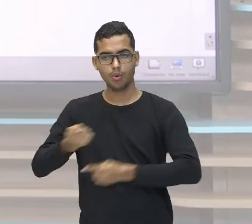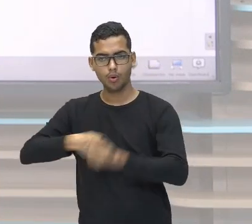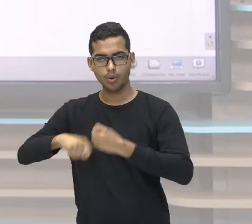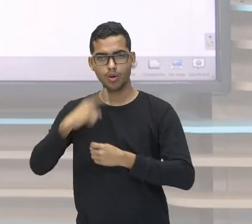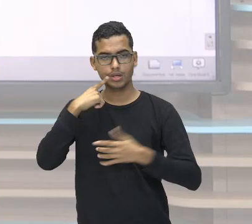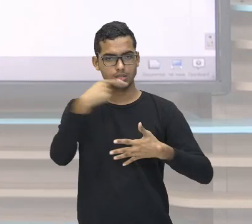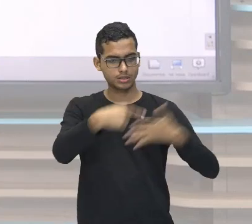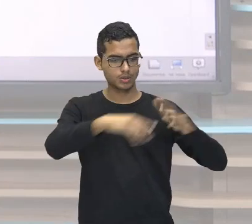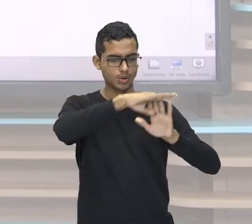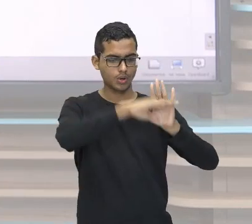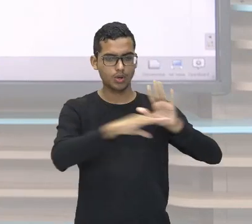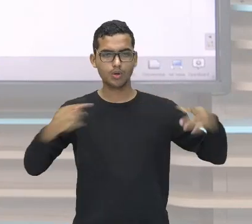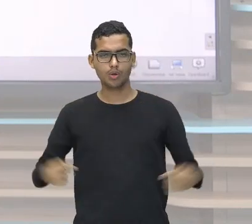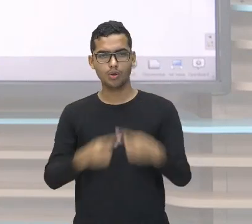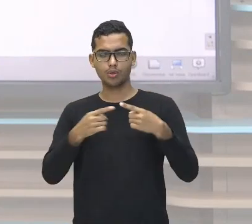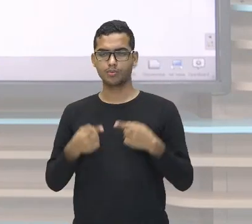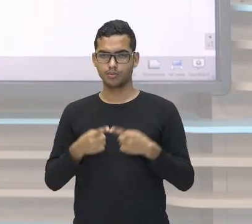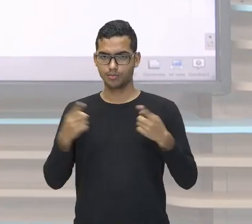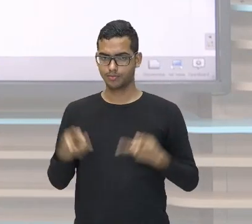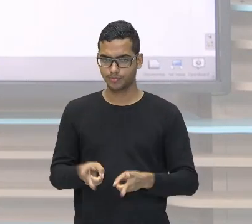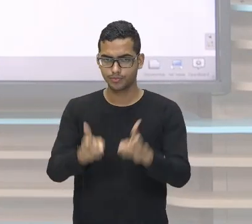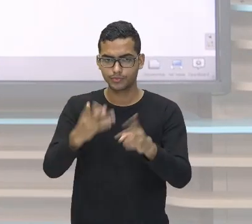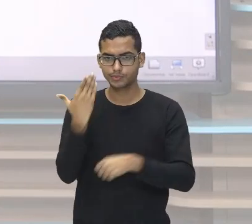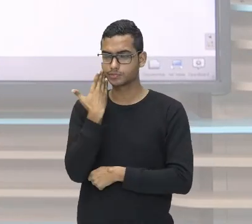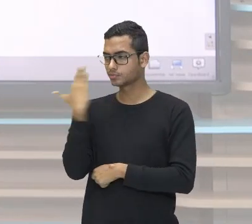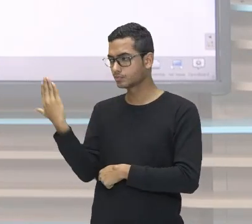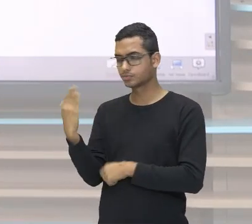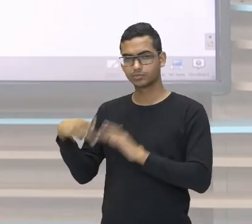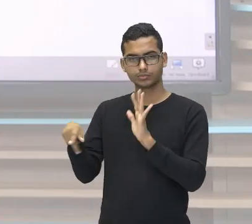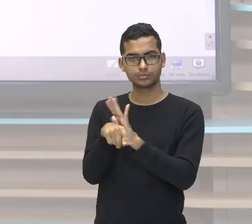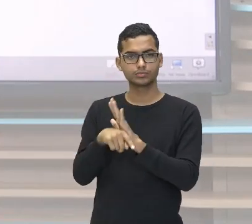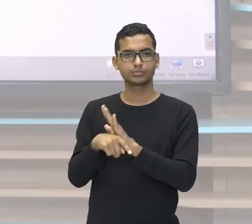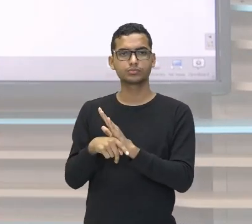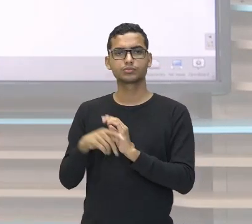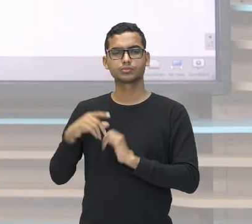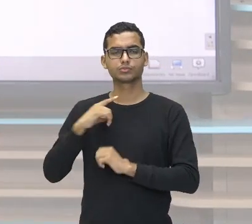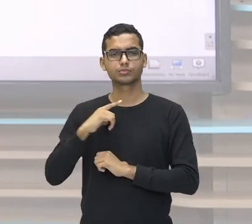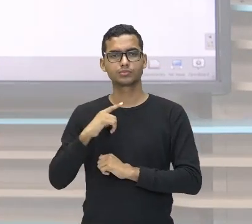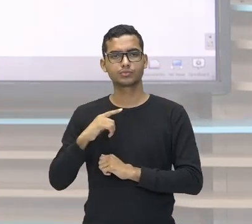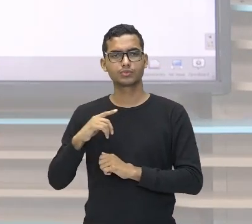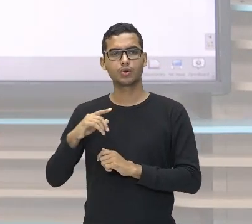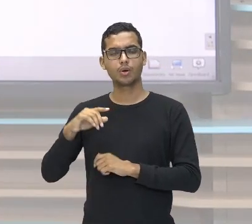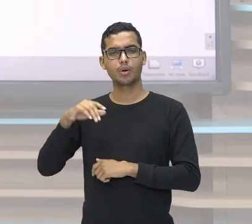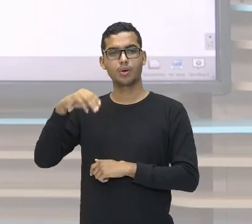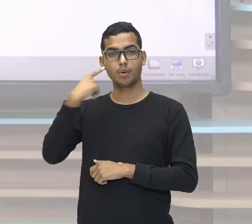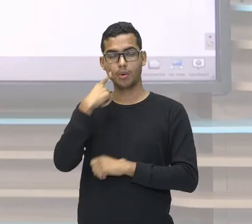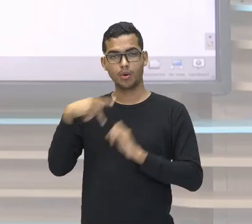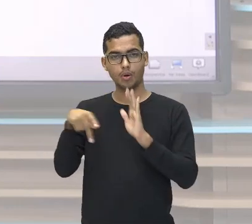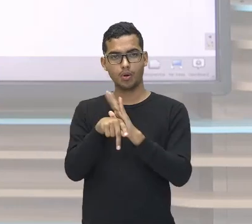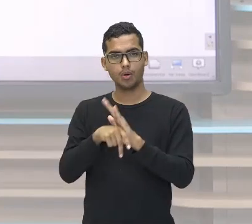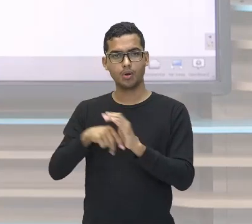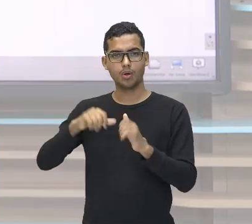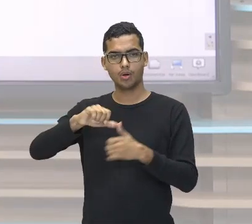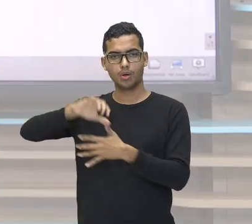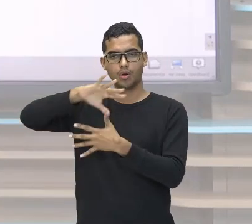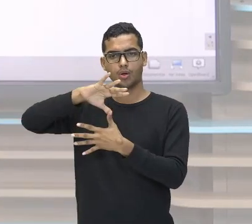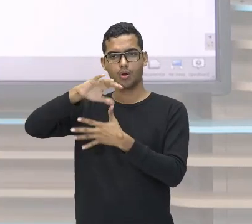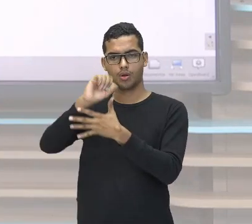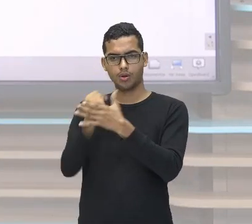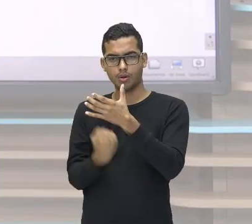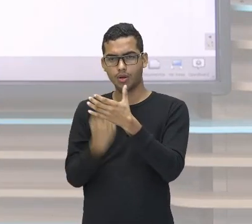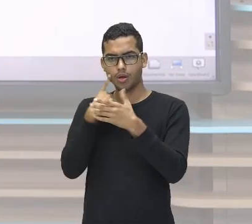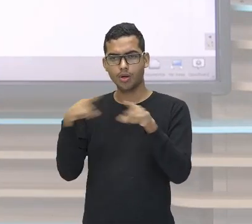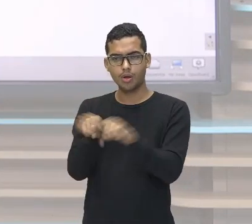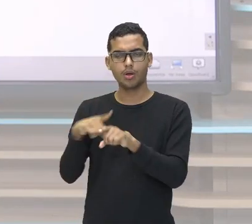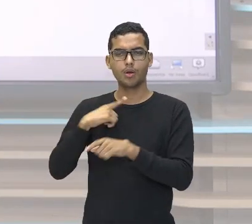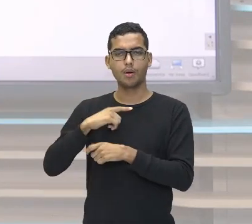5 classificações, tudo bem? Então, aqui o Mercosul, a União Europeia, a OCDE, todos que inclusive vamos falar